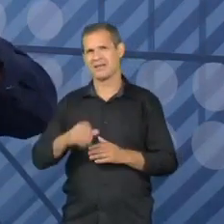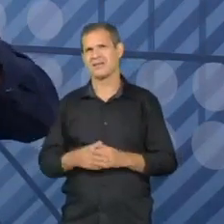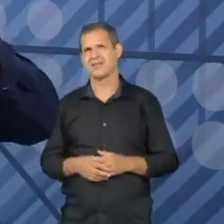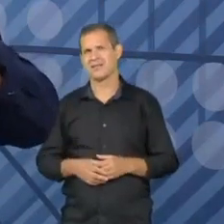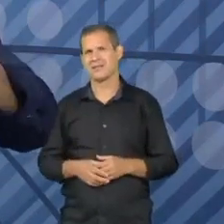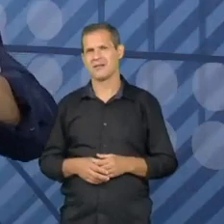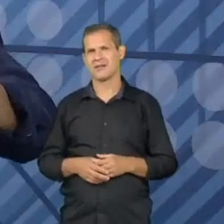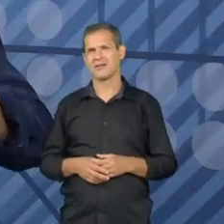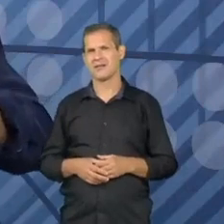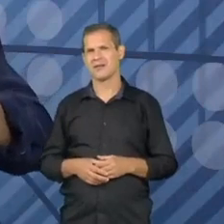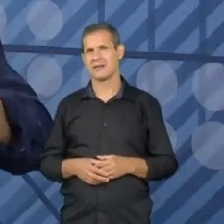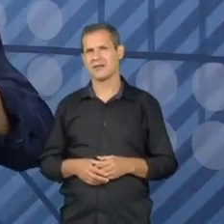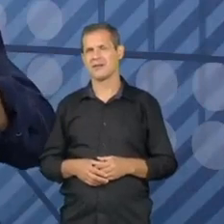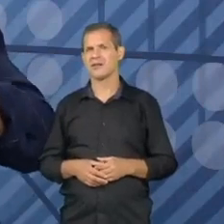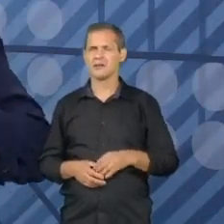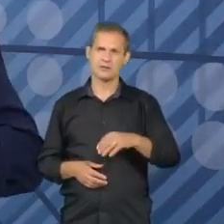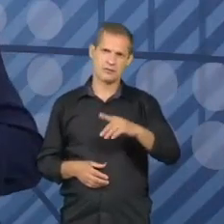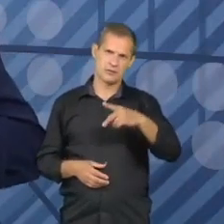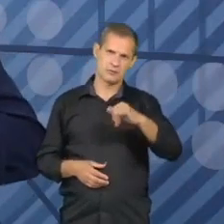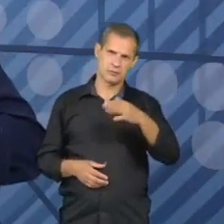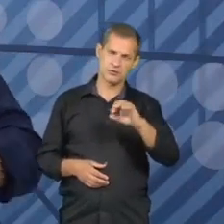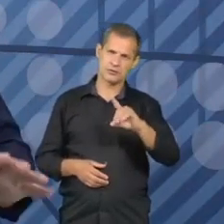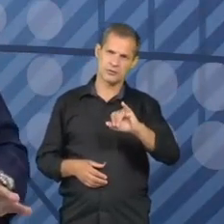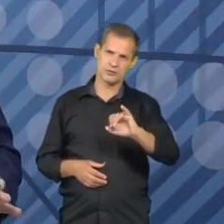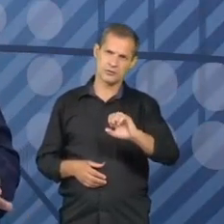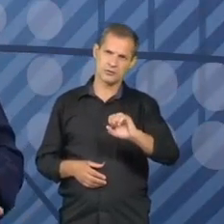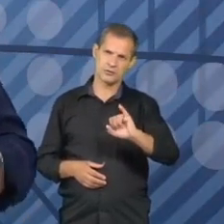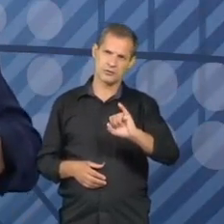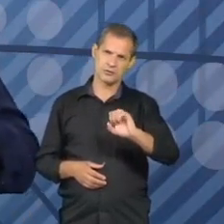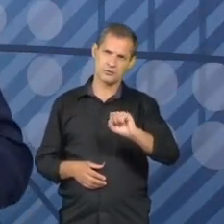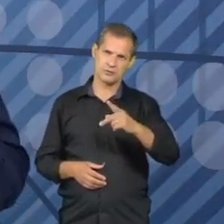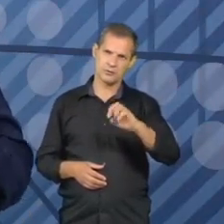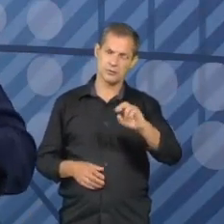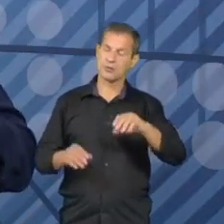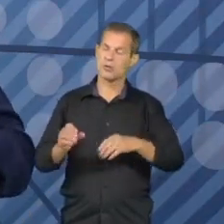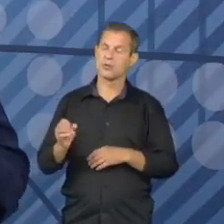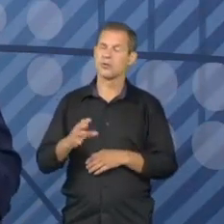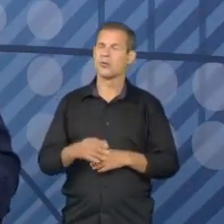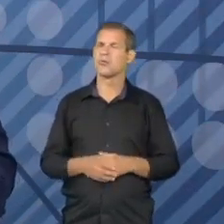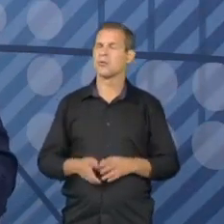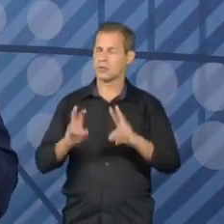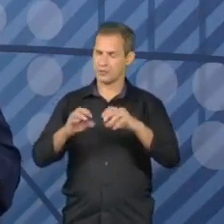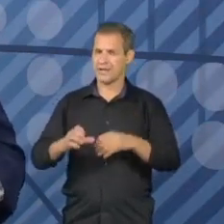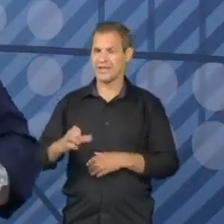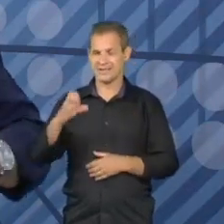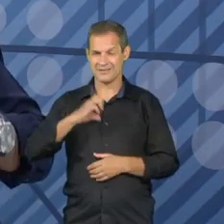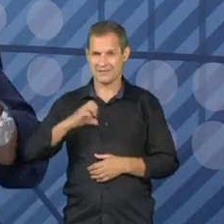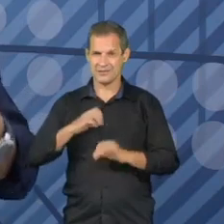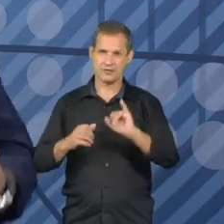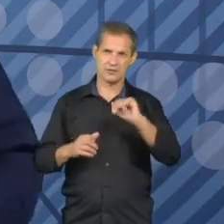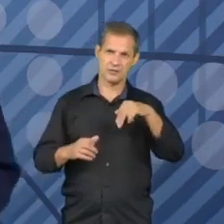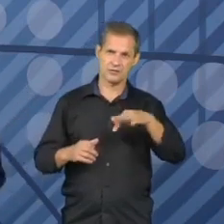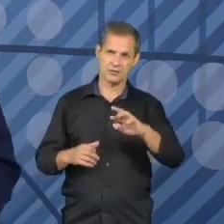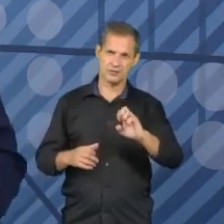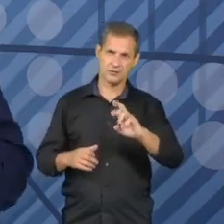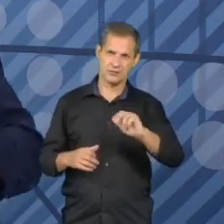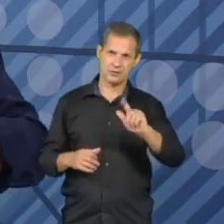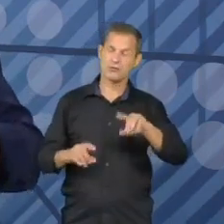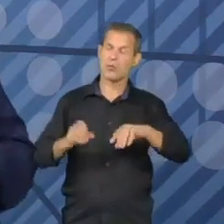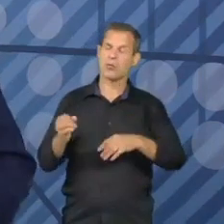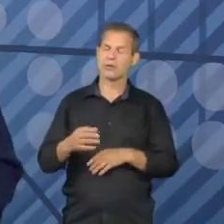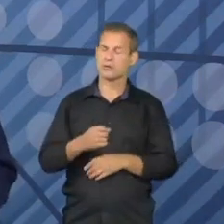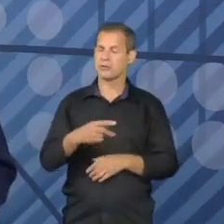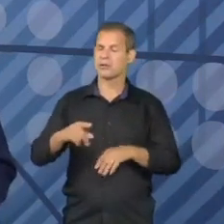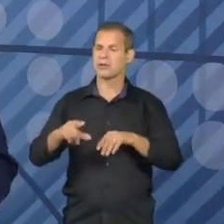de medida de posição e dispersão. Nós começamos um novo conteúdo, que é a estatística inferencial. É uma nova situação que